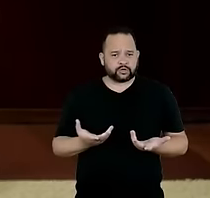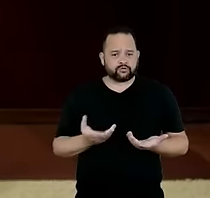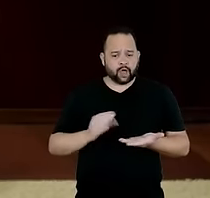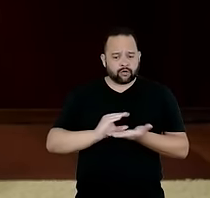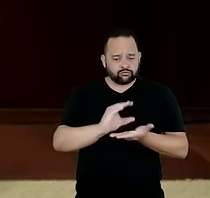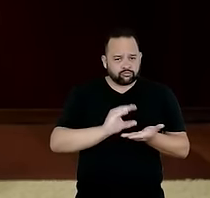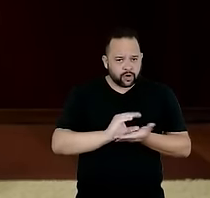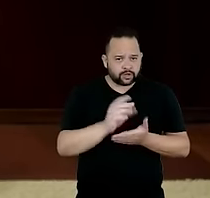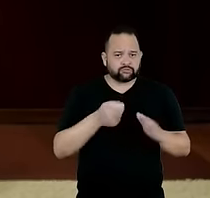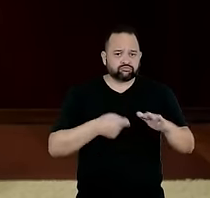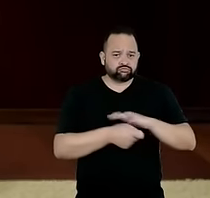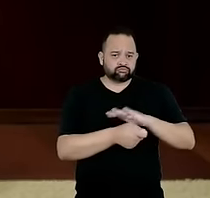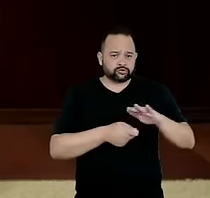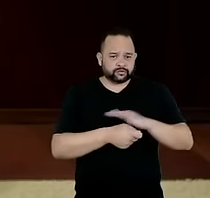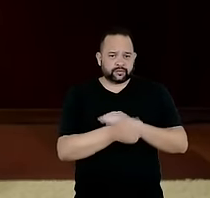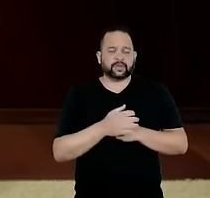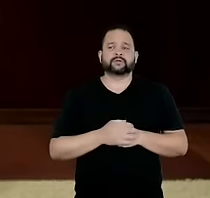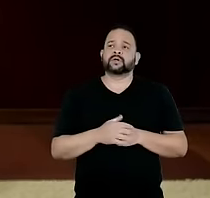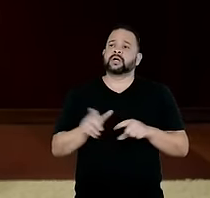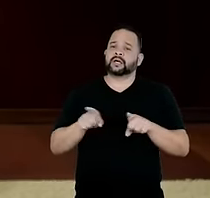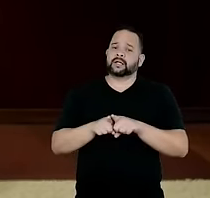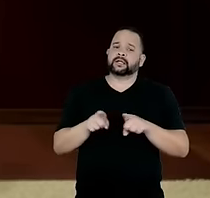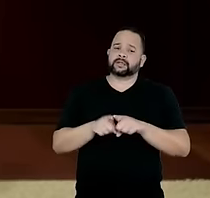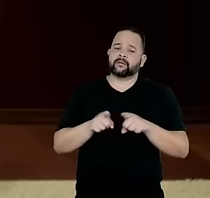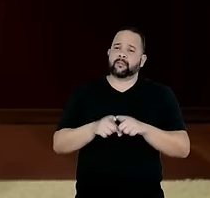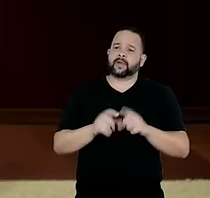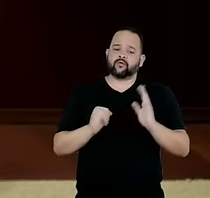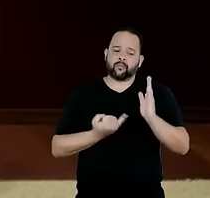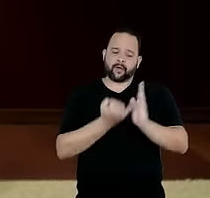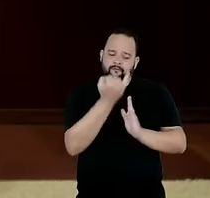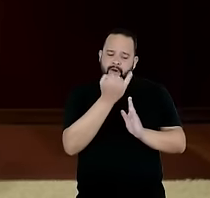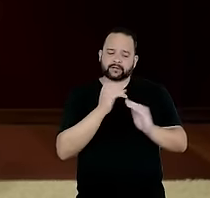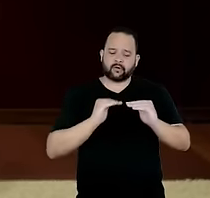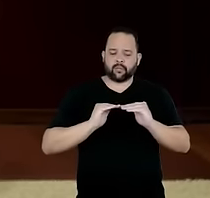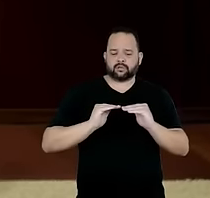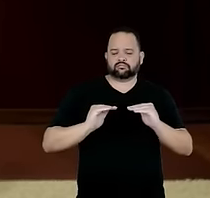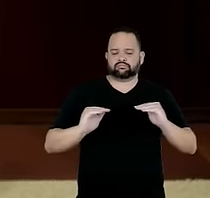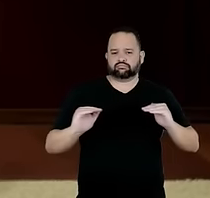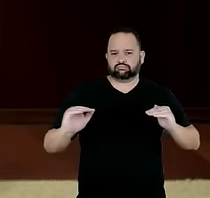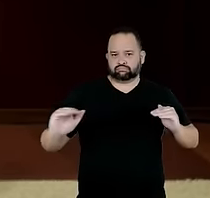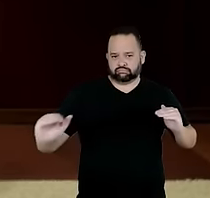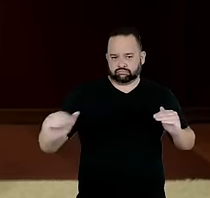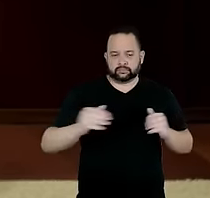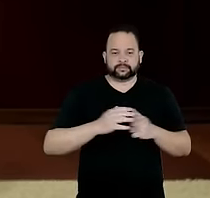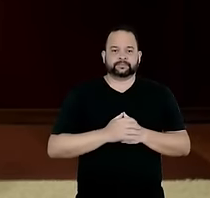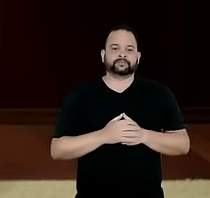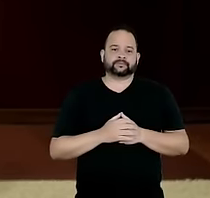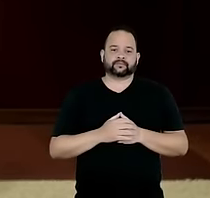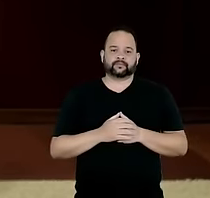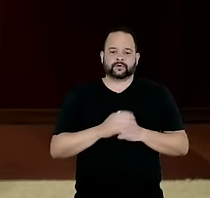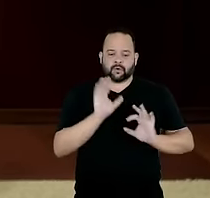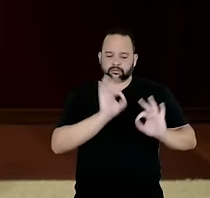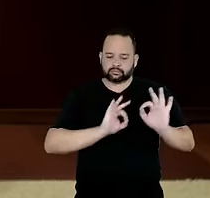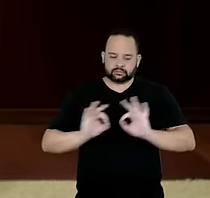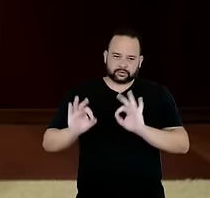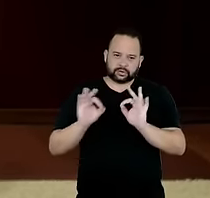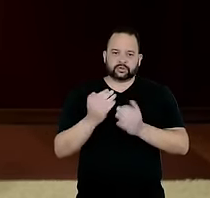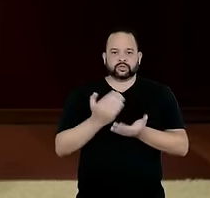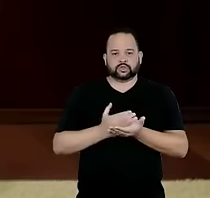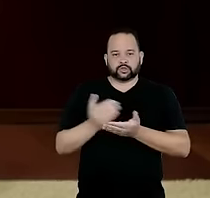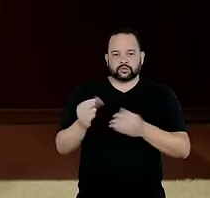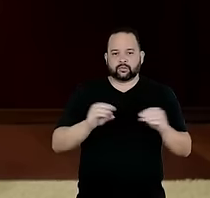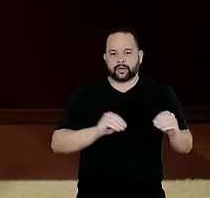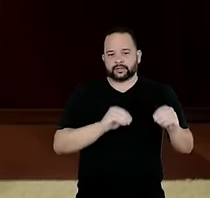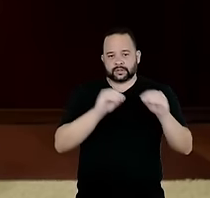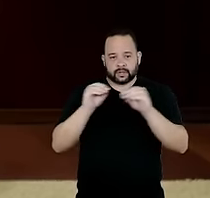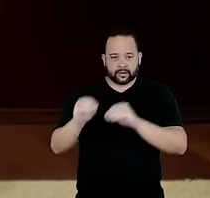mas também um ambiente de inflação também mais acomodado e é e é com isso com esse pano que a gente começa a migrar agora pros próximos